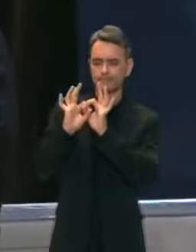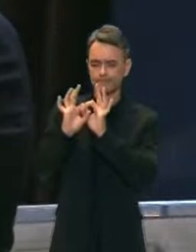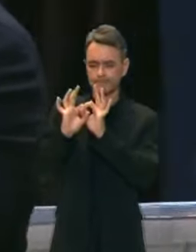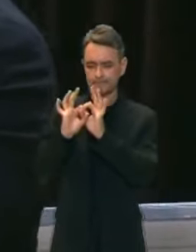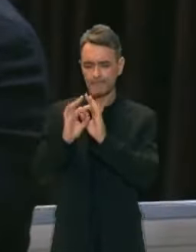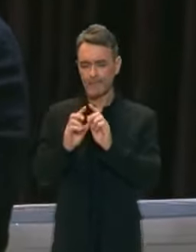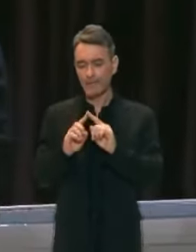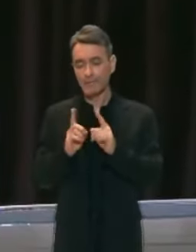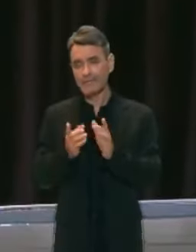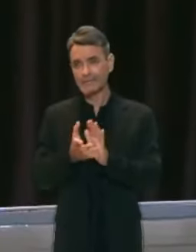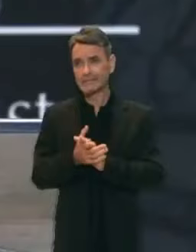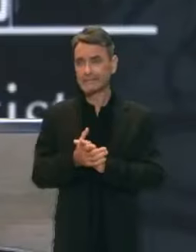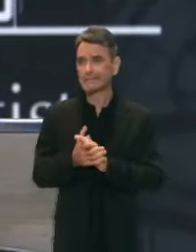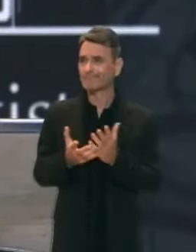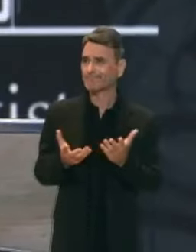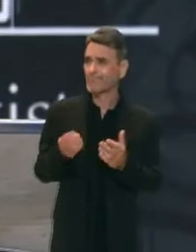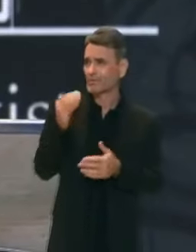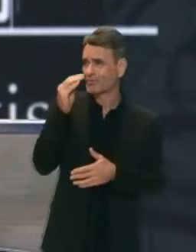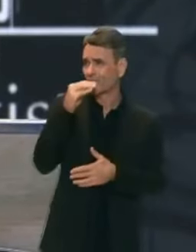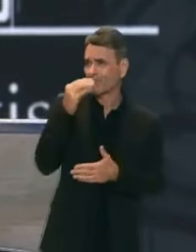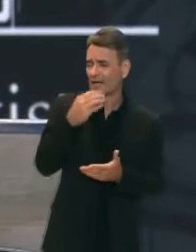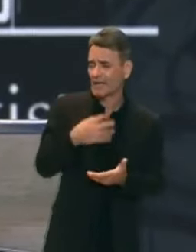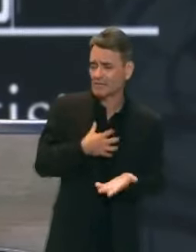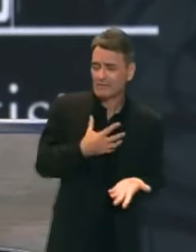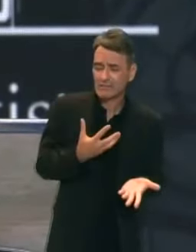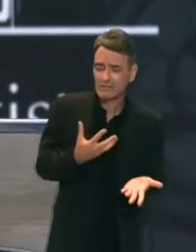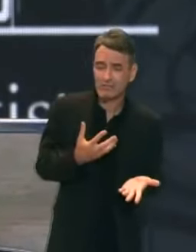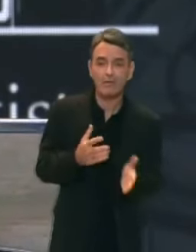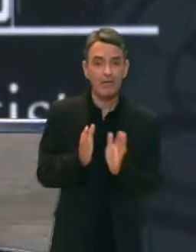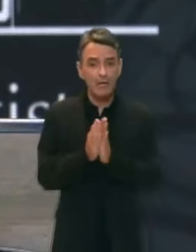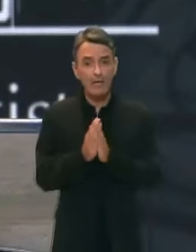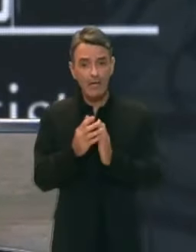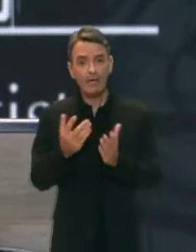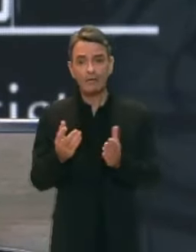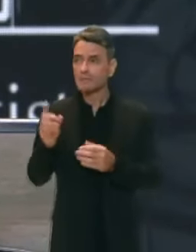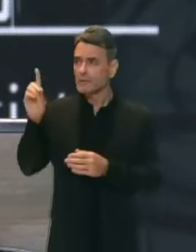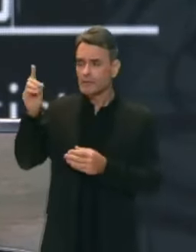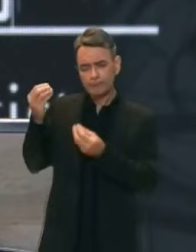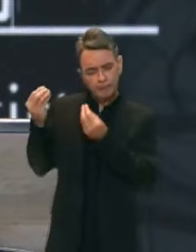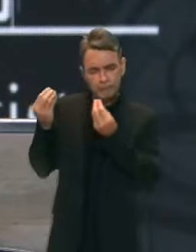mas você não tem forças, eu quero orar para que Deus te dê força.